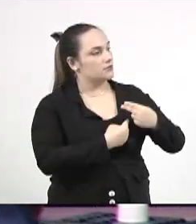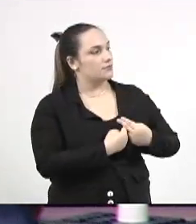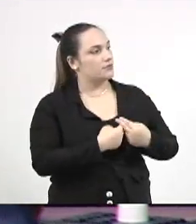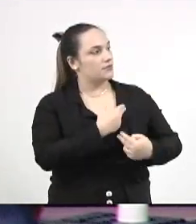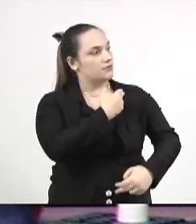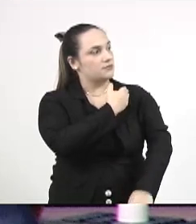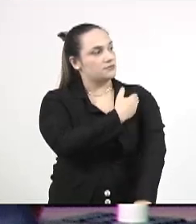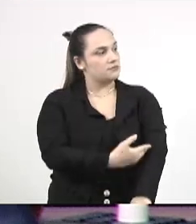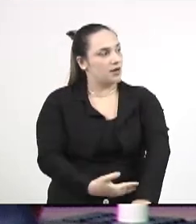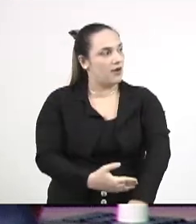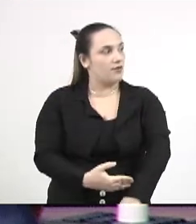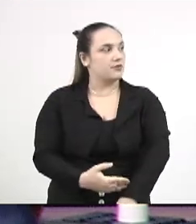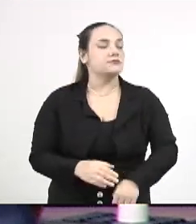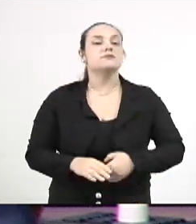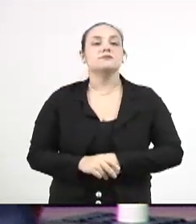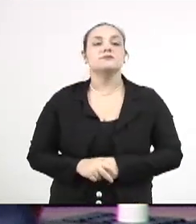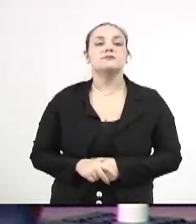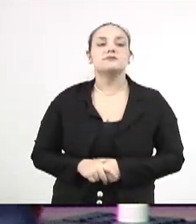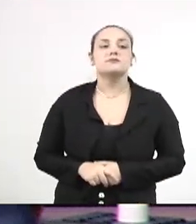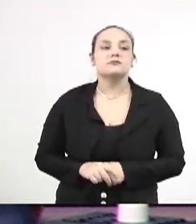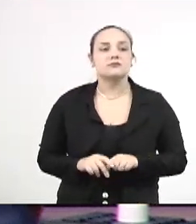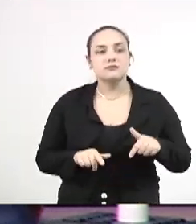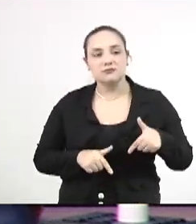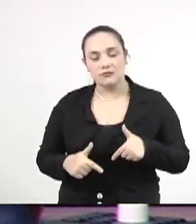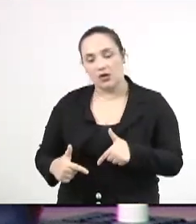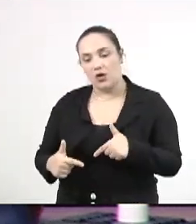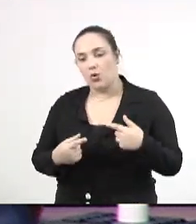homens na luta contra a